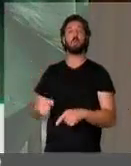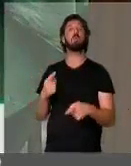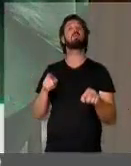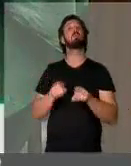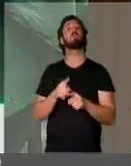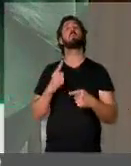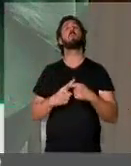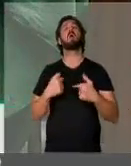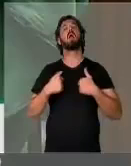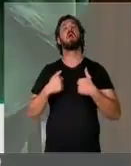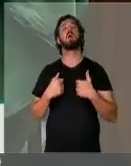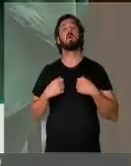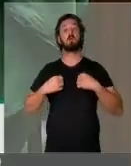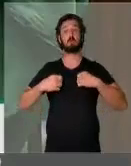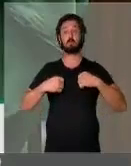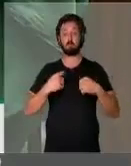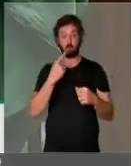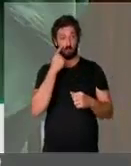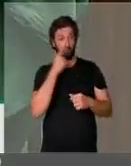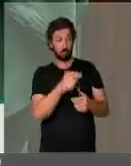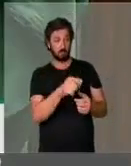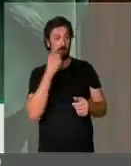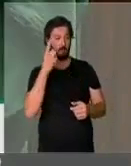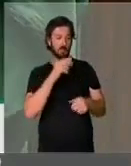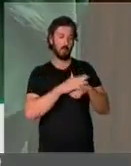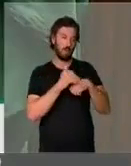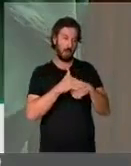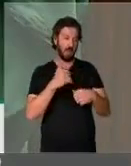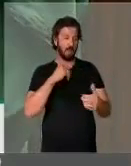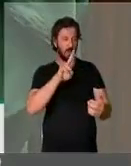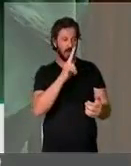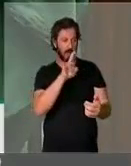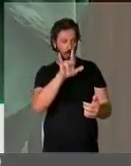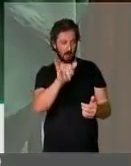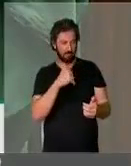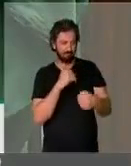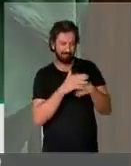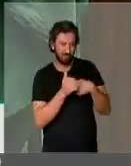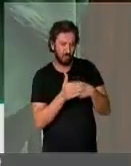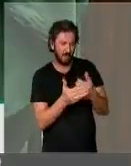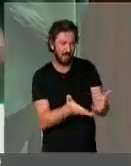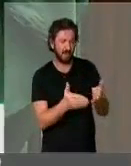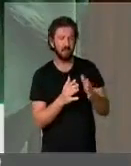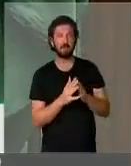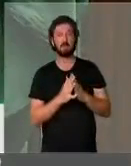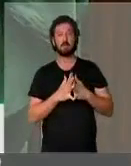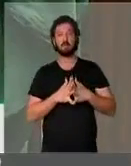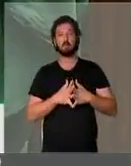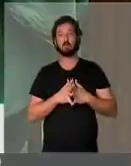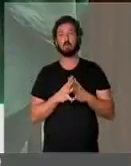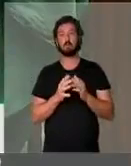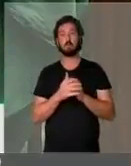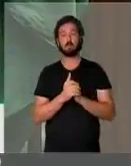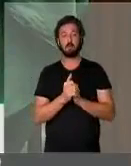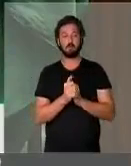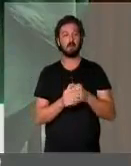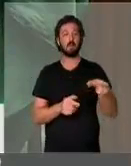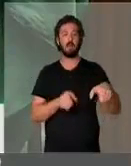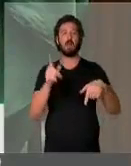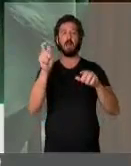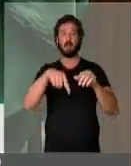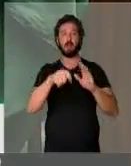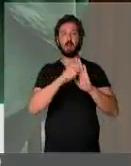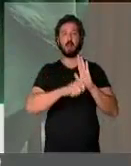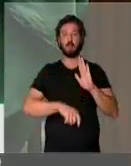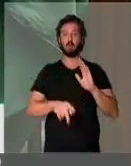contra? Eu estou vendo aqui na minha frente o deputado Raul, por quem tenho um carinho e um respeito muito grande, e até onde sei, ele será o relator da